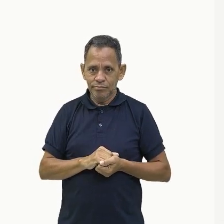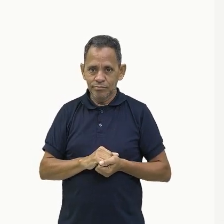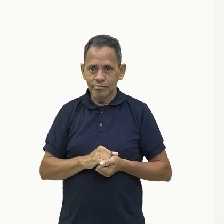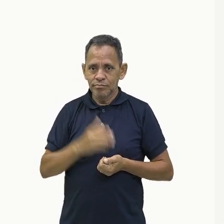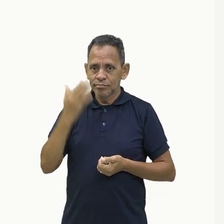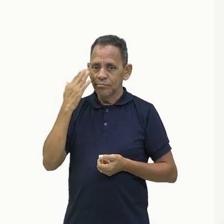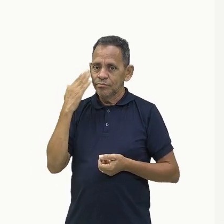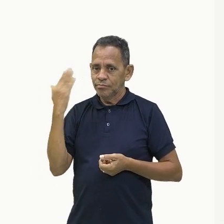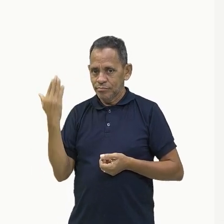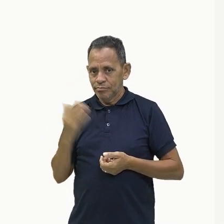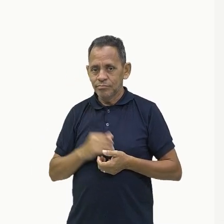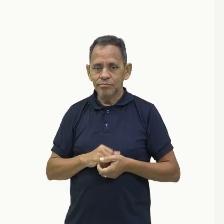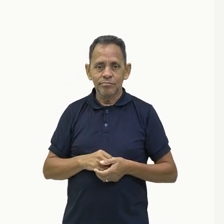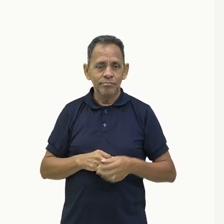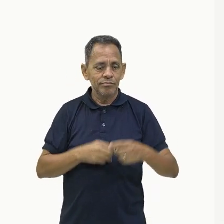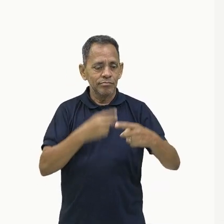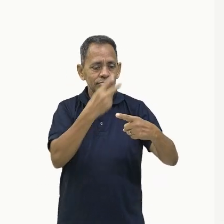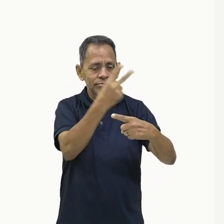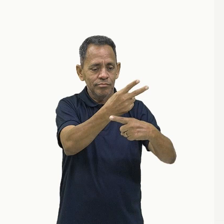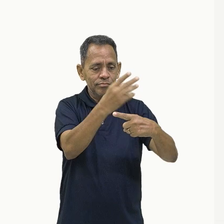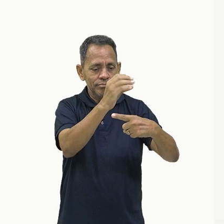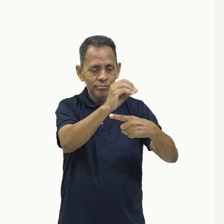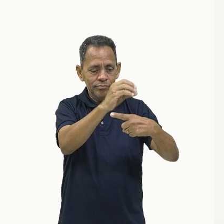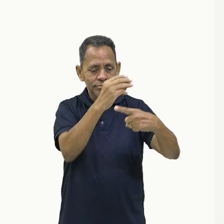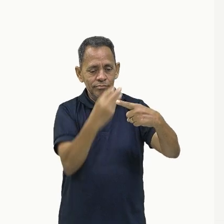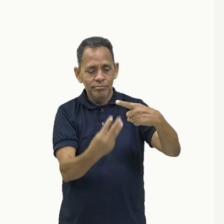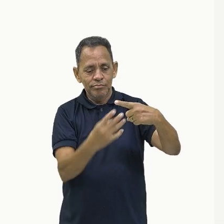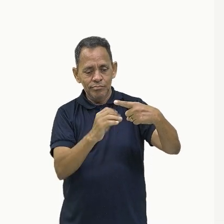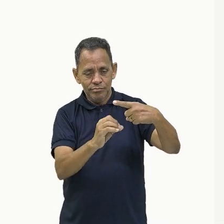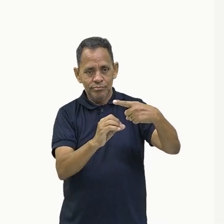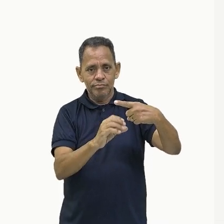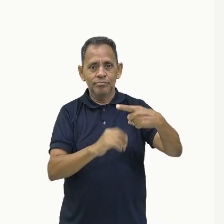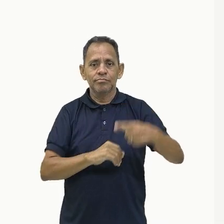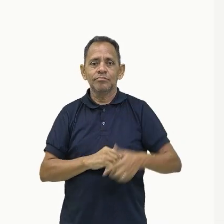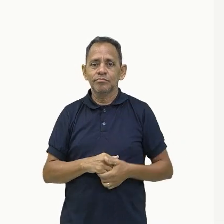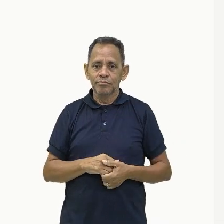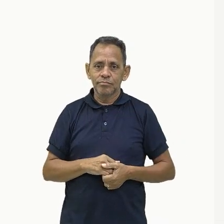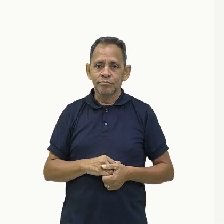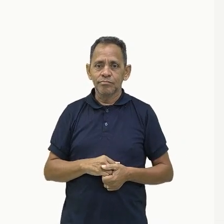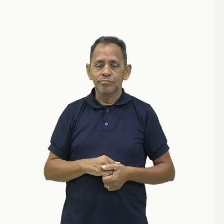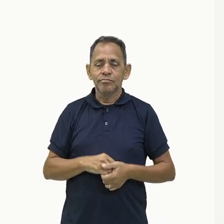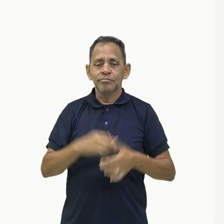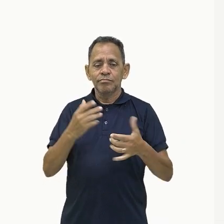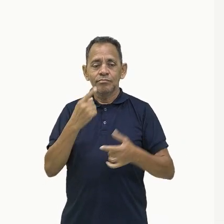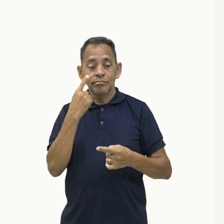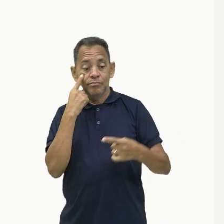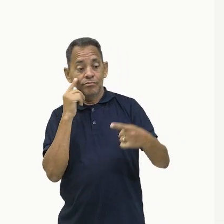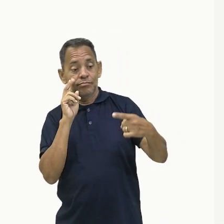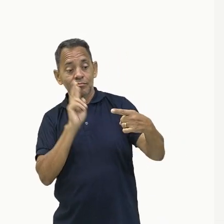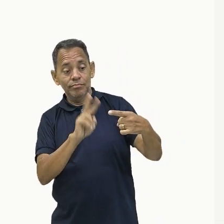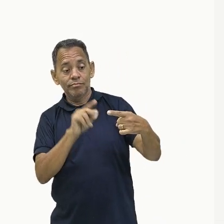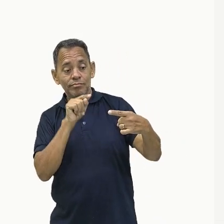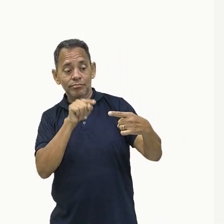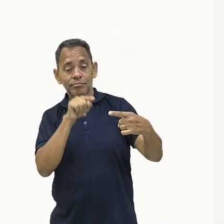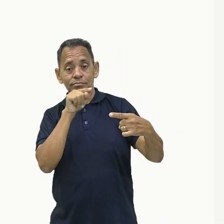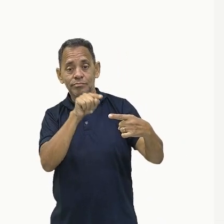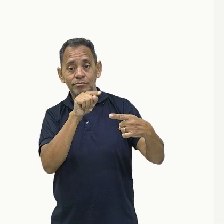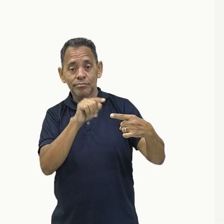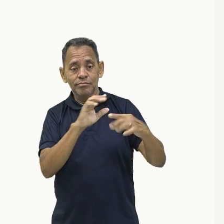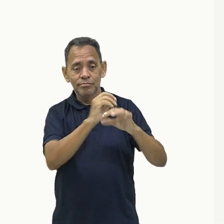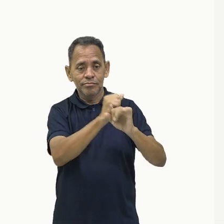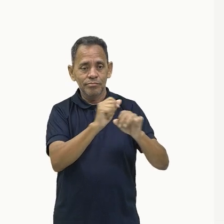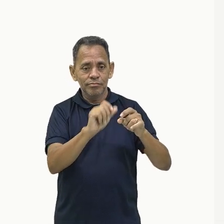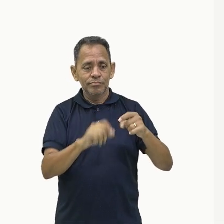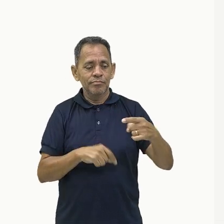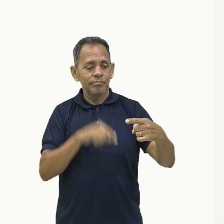20 sobre 30. Então, veja, aqui é o total de